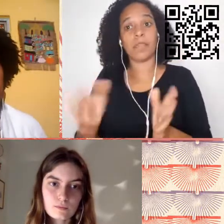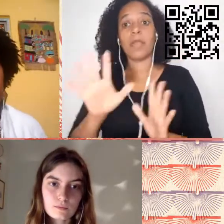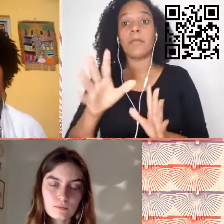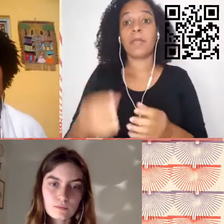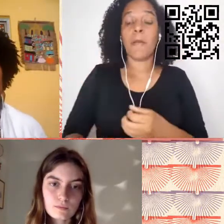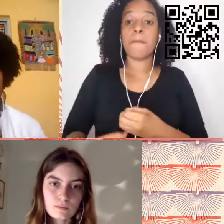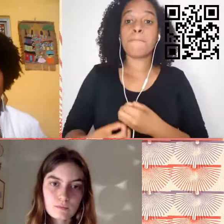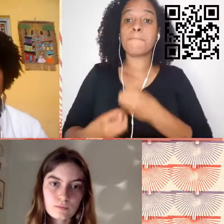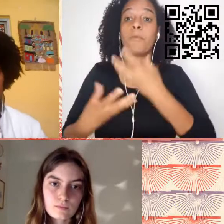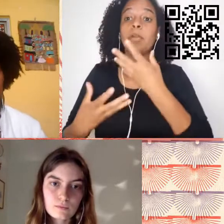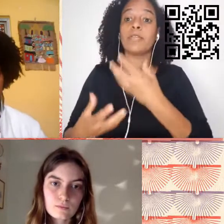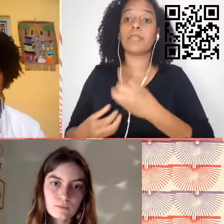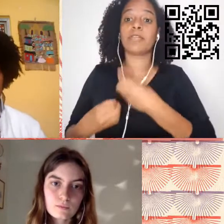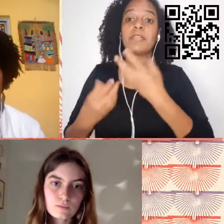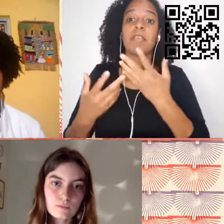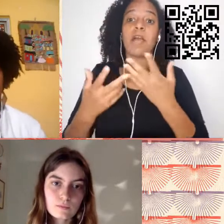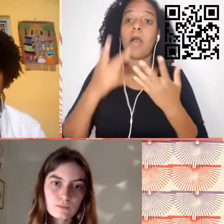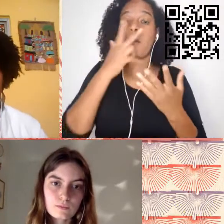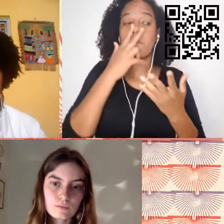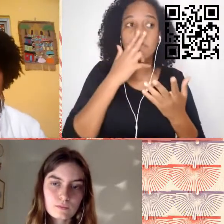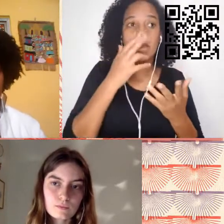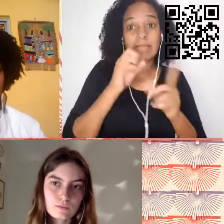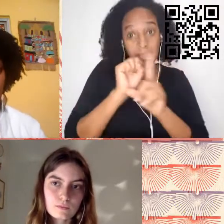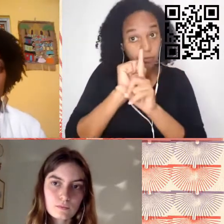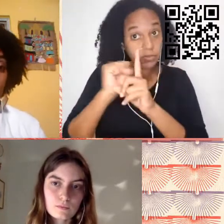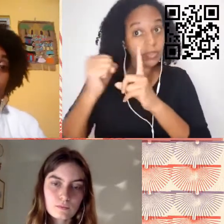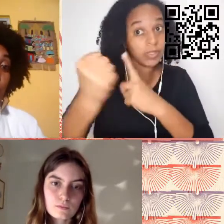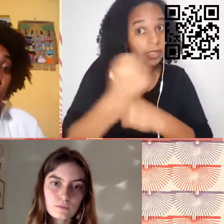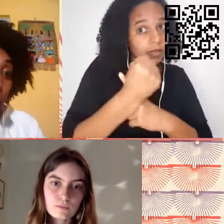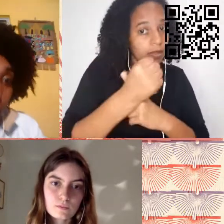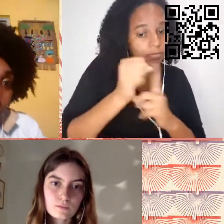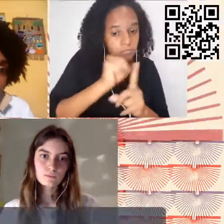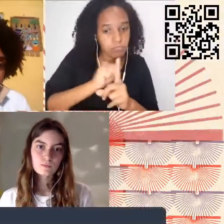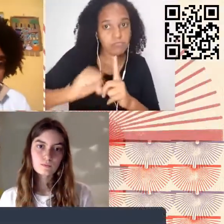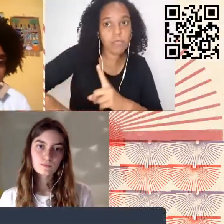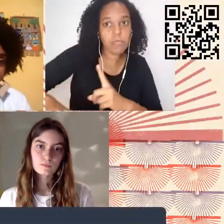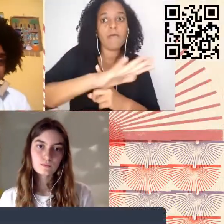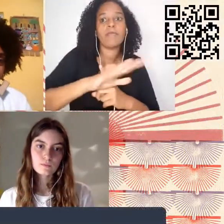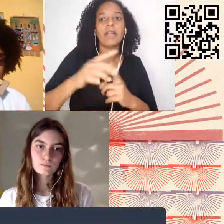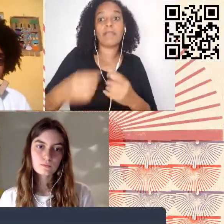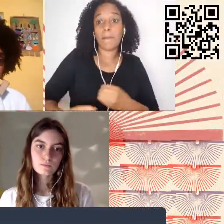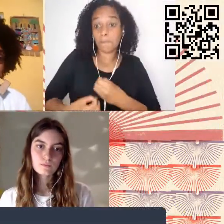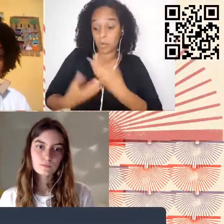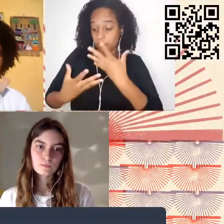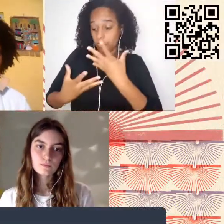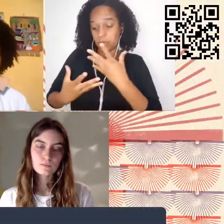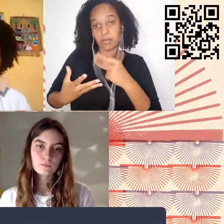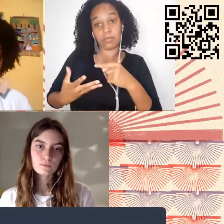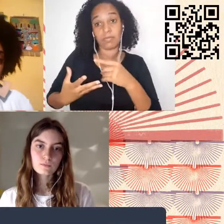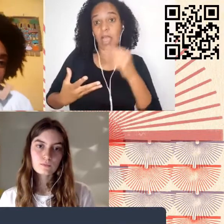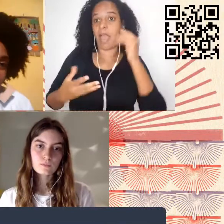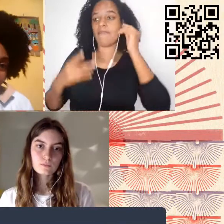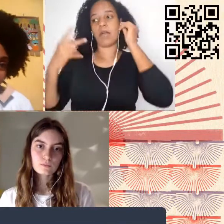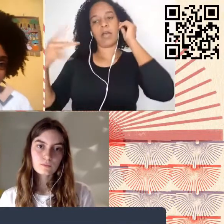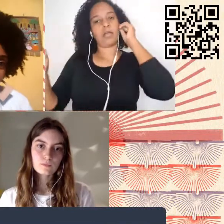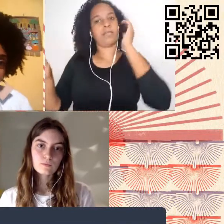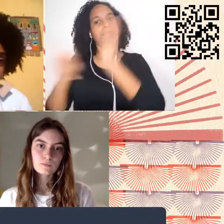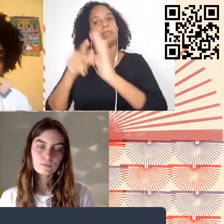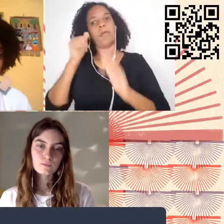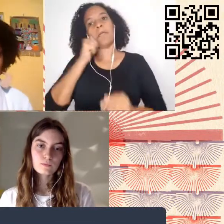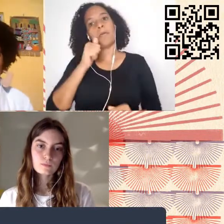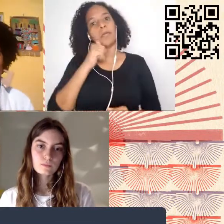deixada dentro do universo da sociedade para coisa de mulher. Né? As mulheres liam